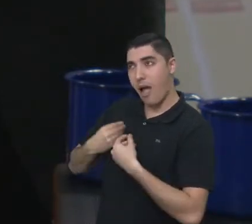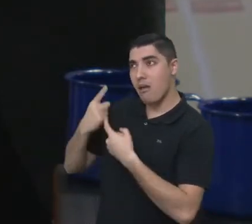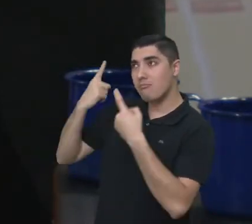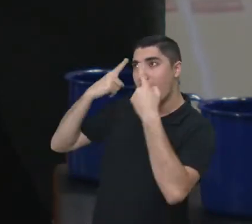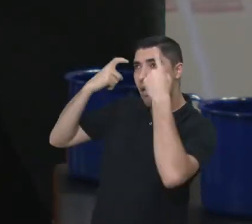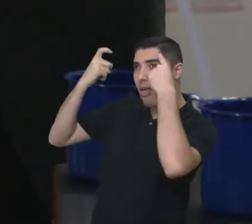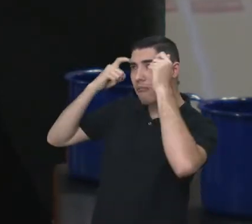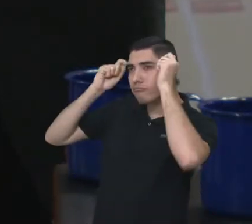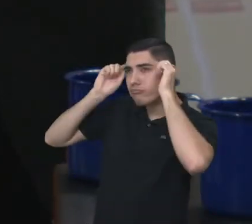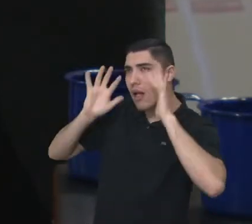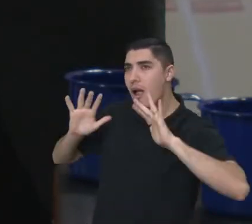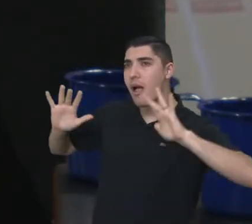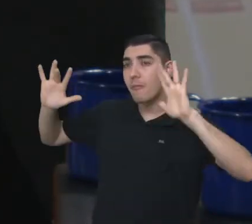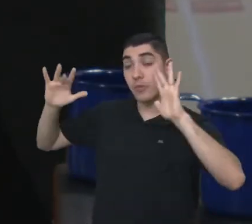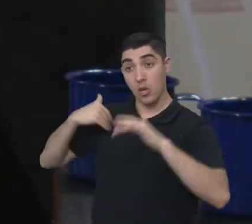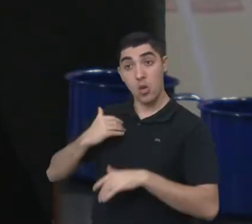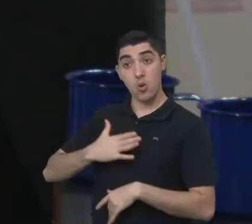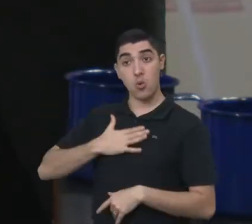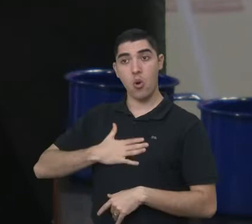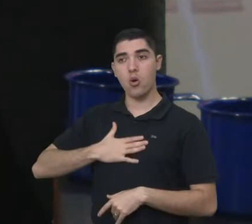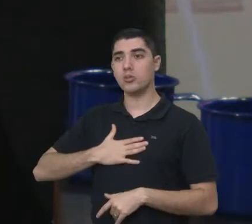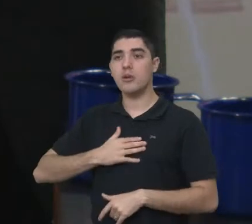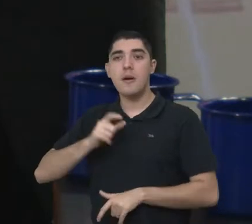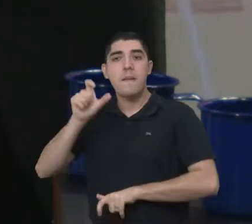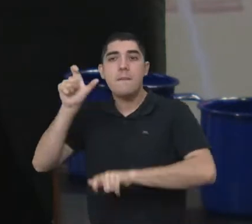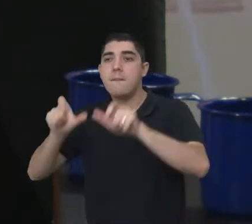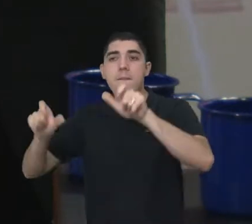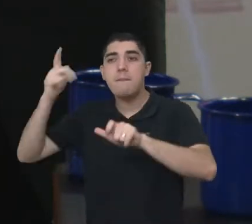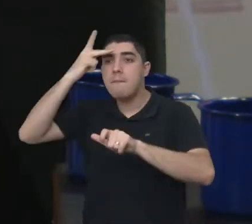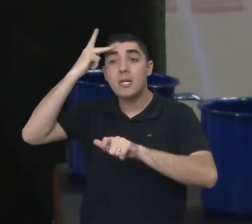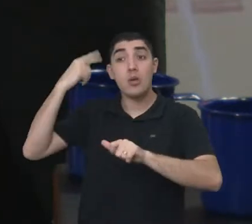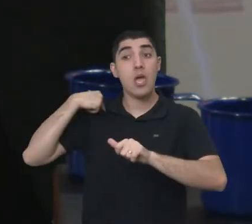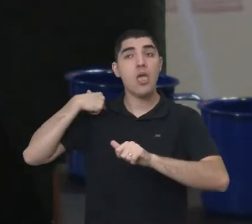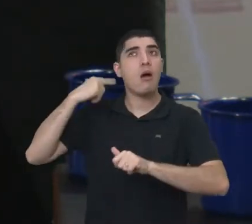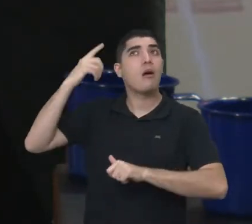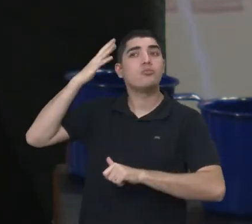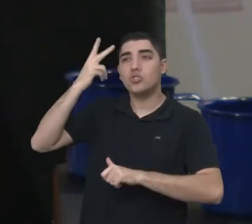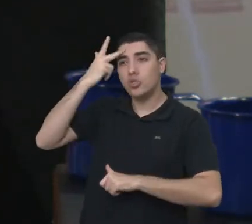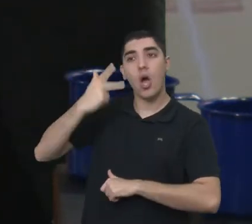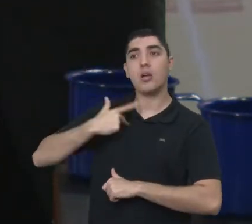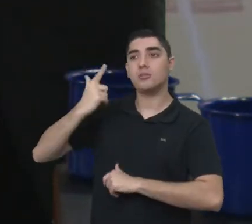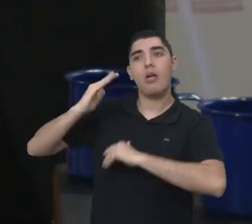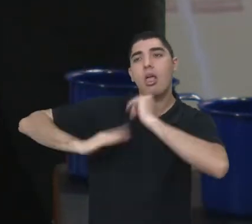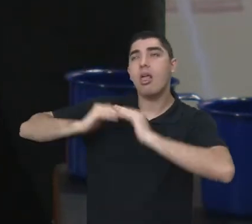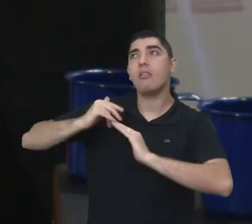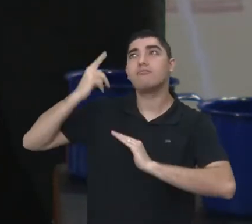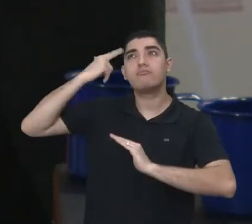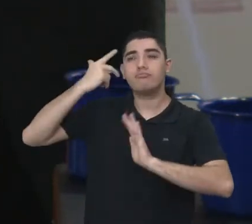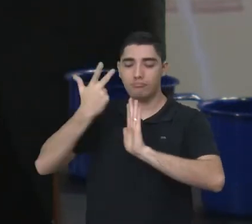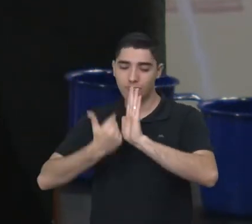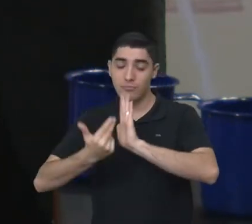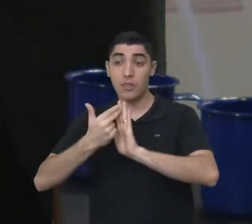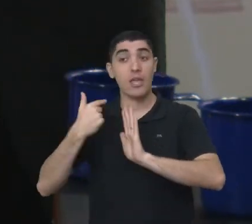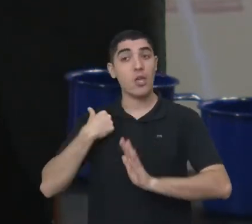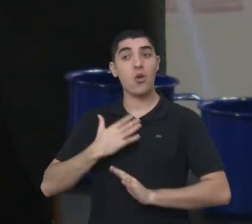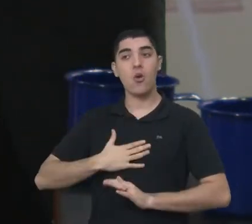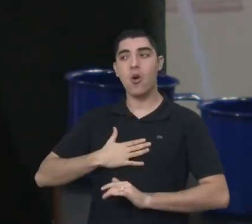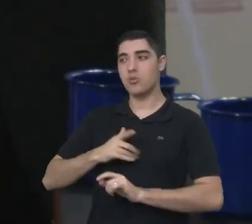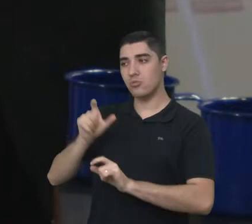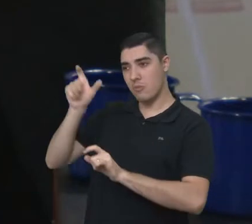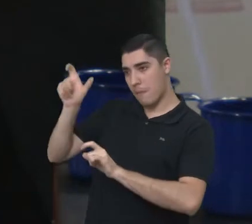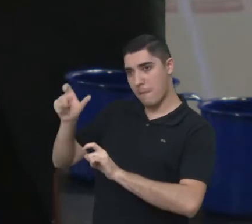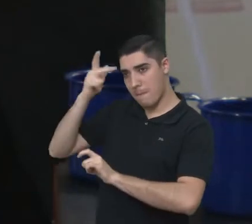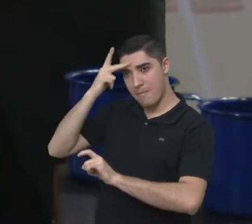desenhar personagens da minha cabeça que formam uma banda. Eu gosto de criar personagens que tocam algum